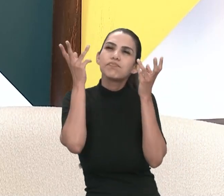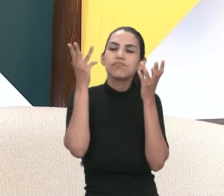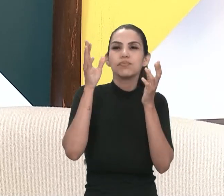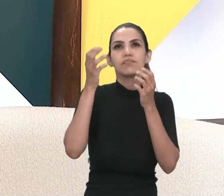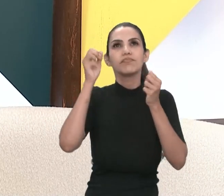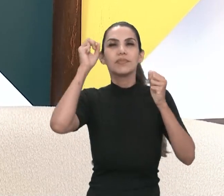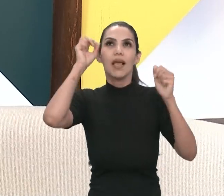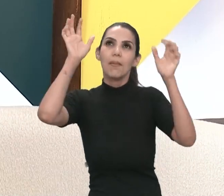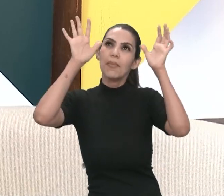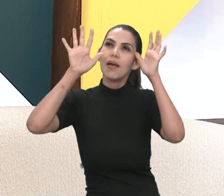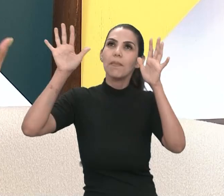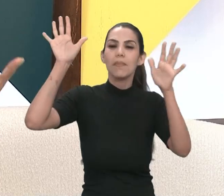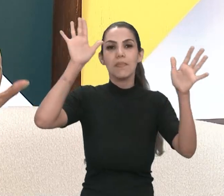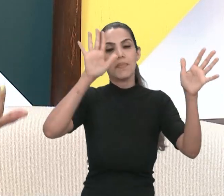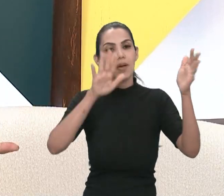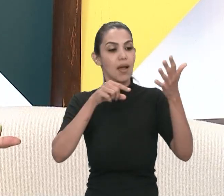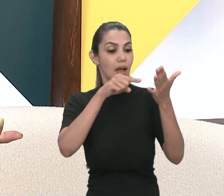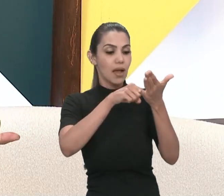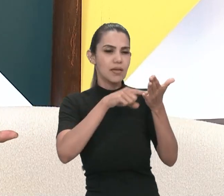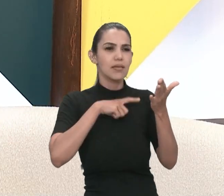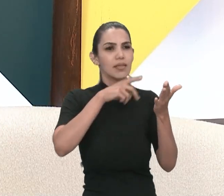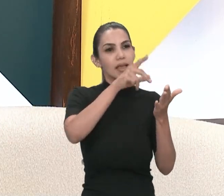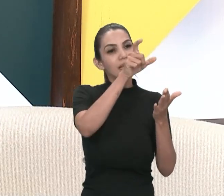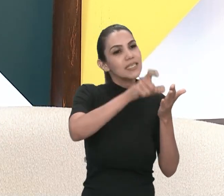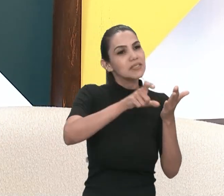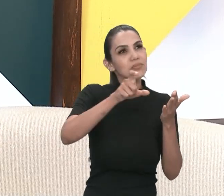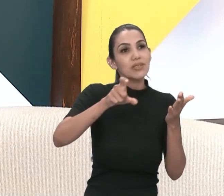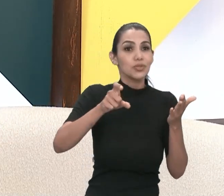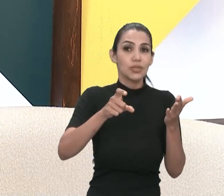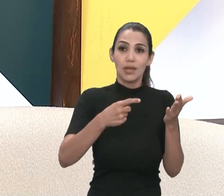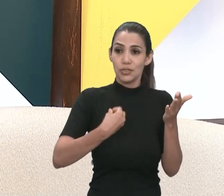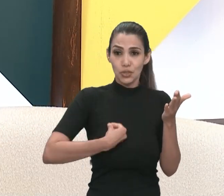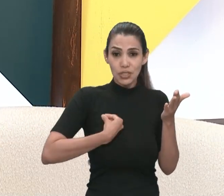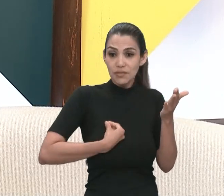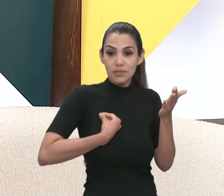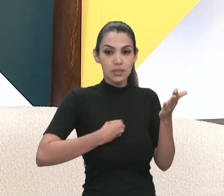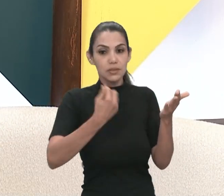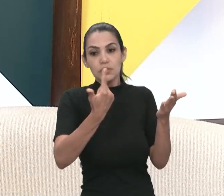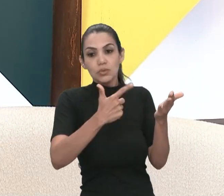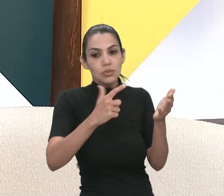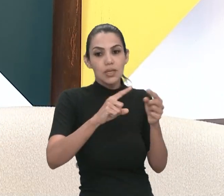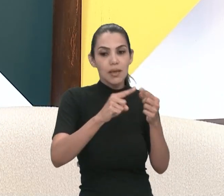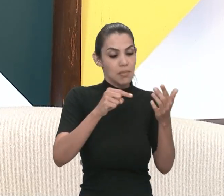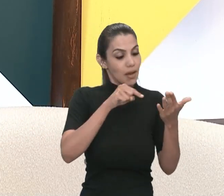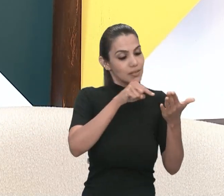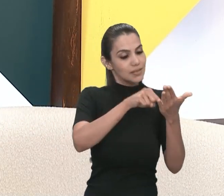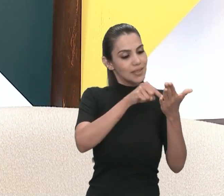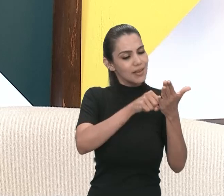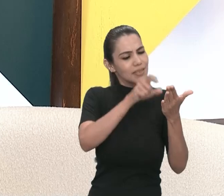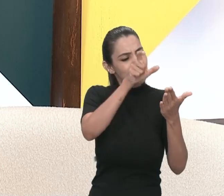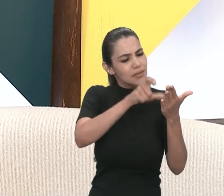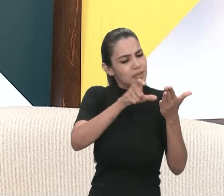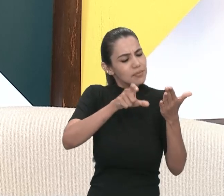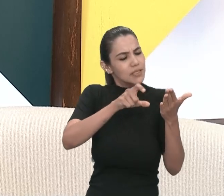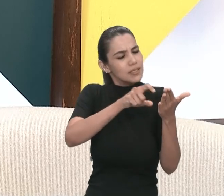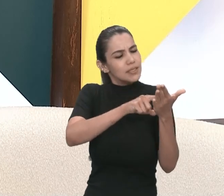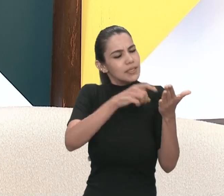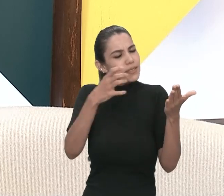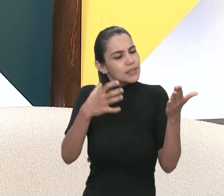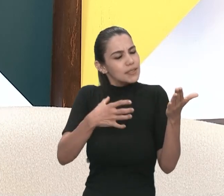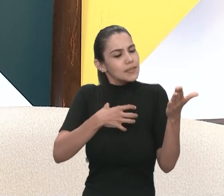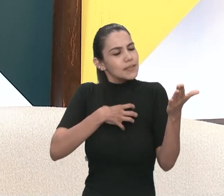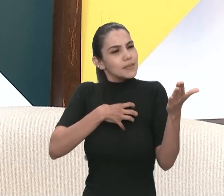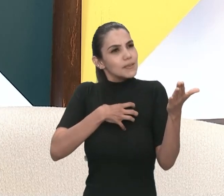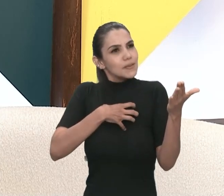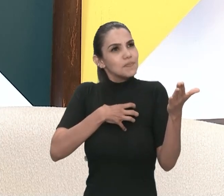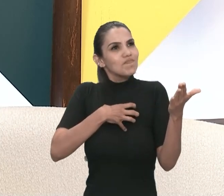lúdicos, de personagens inexistentes, mas que tocam em lugares muito profundos da nossa humanidade,